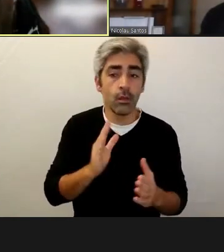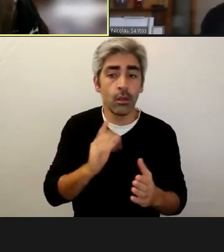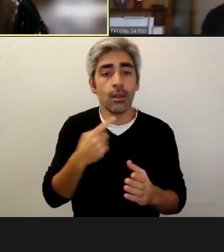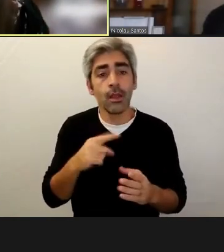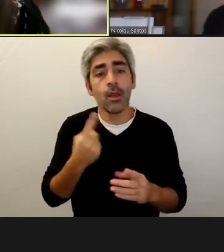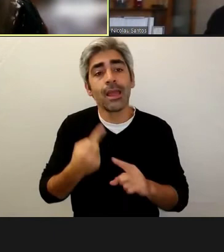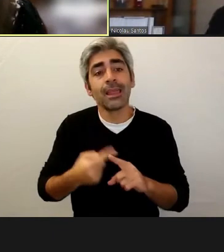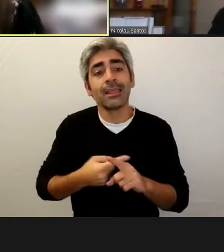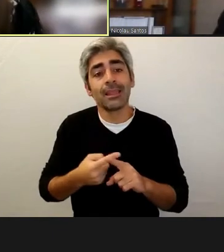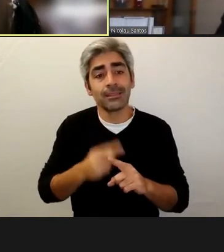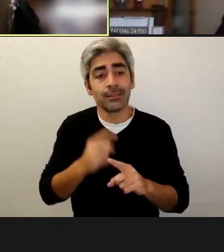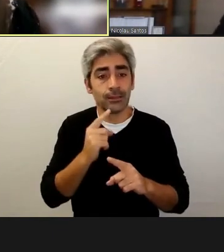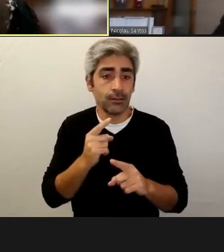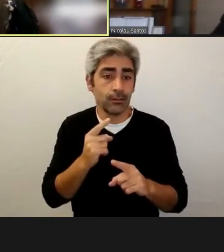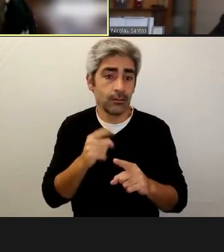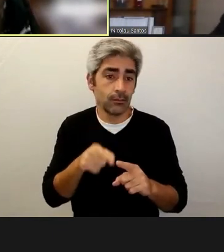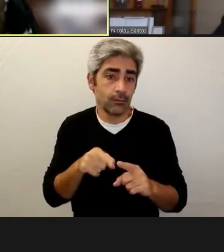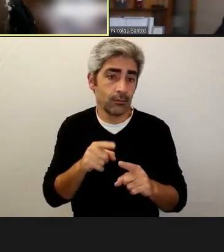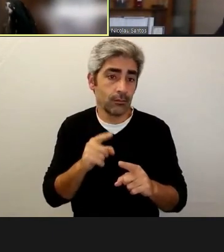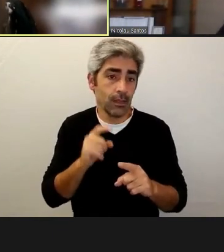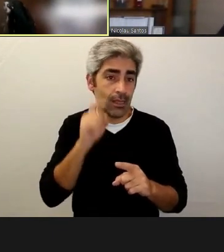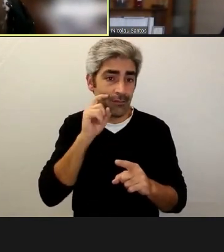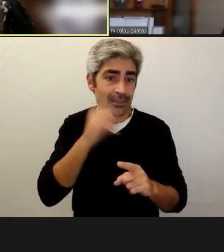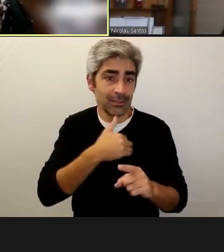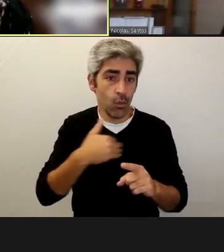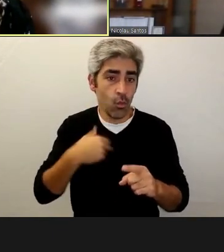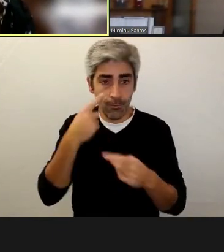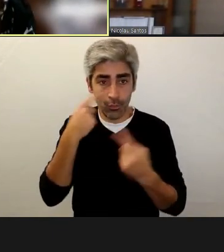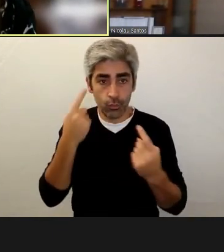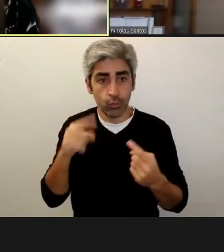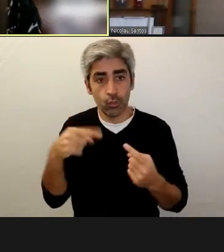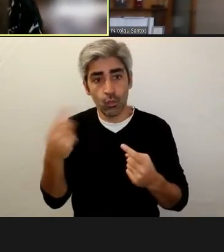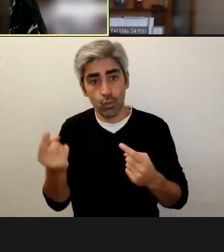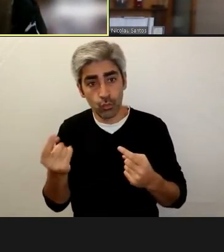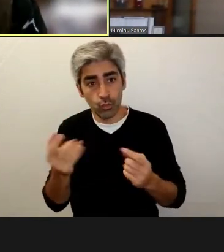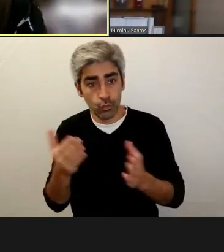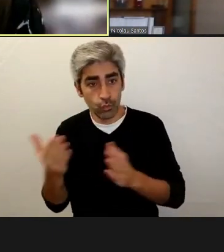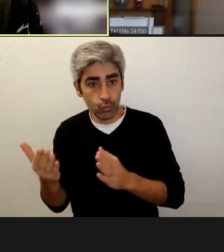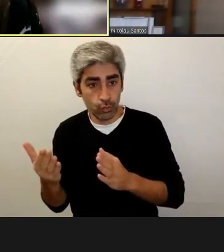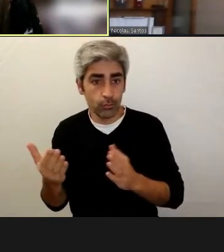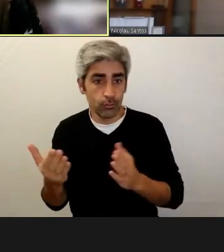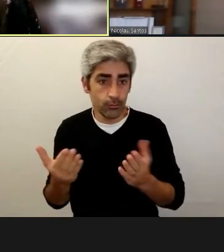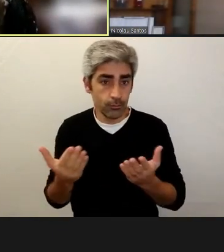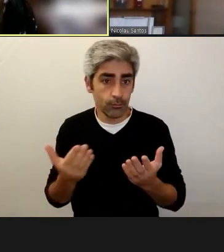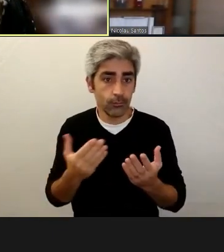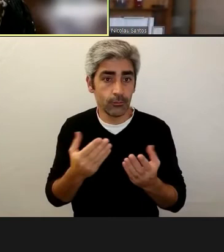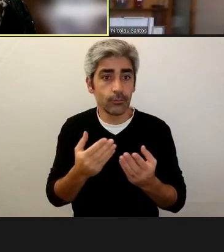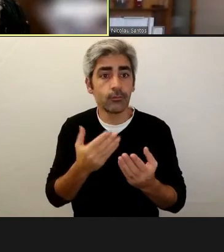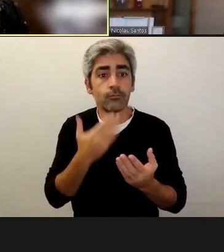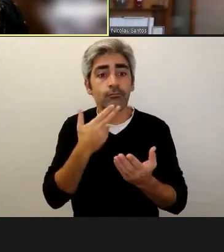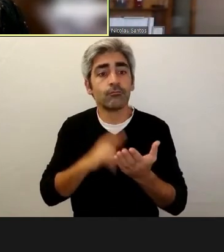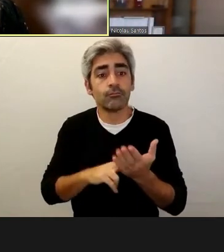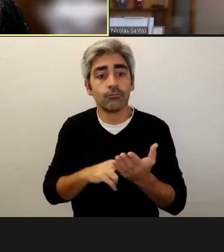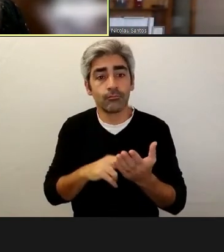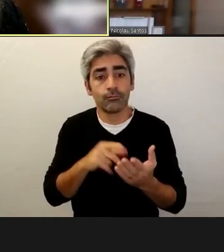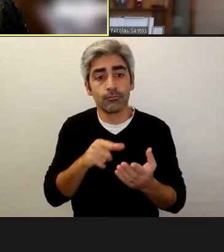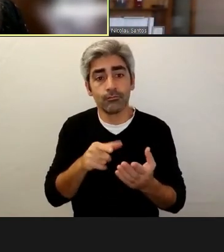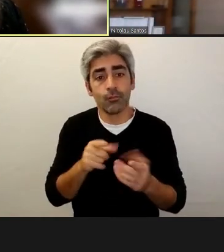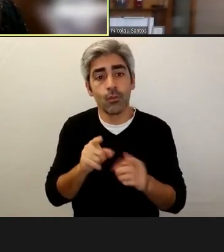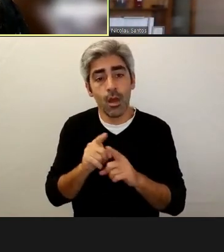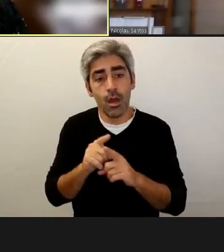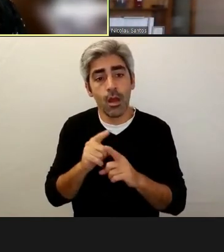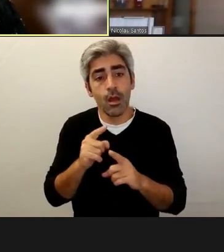interesse aqui que é a defesa da saúde pública do outro, que acaba por se materializar ou também apelar aqui a